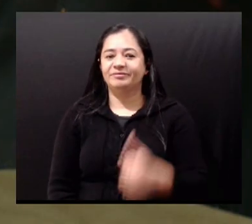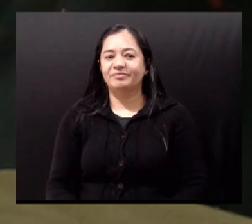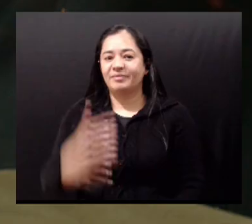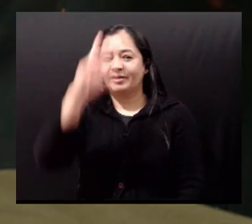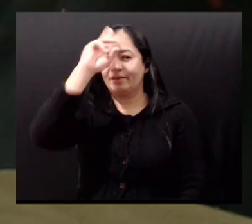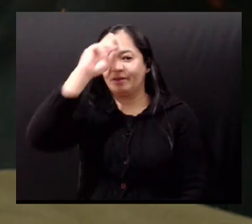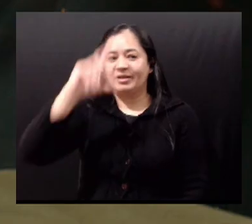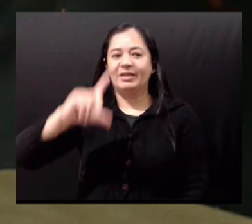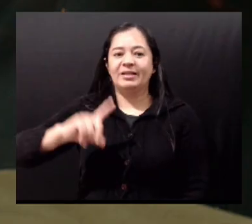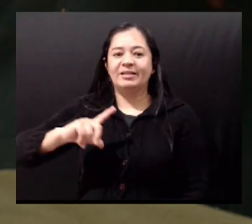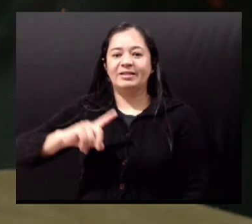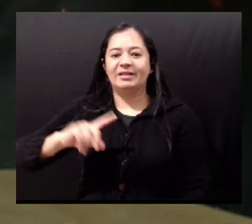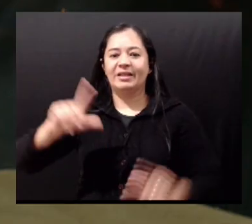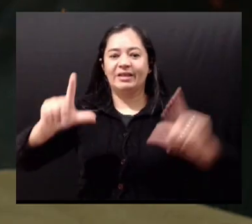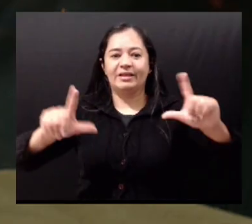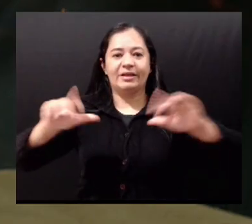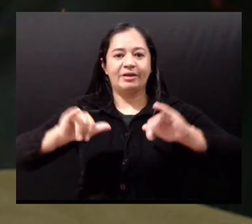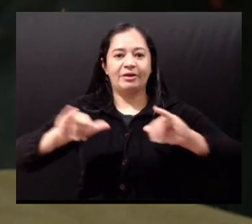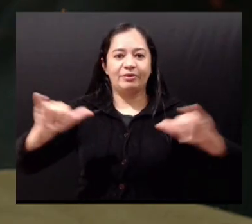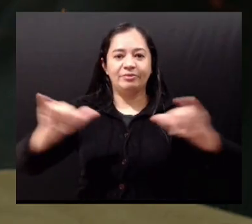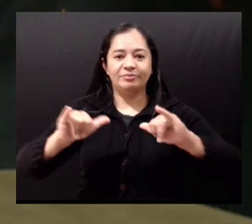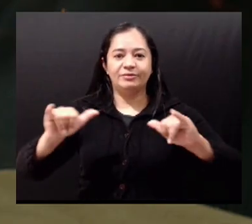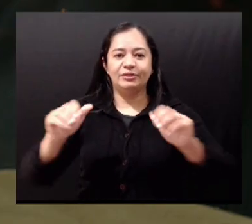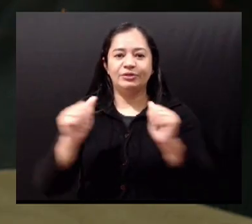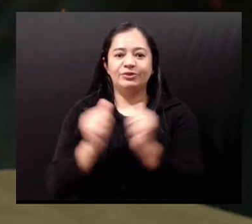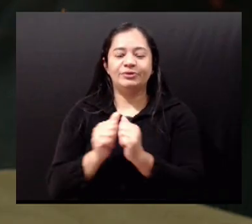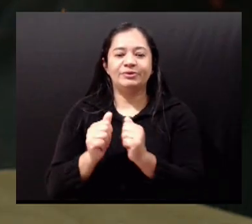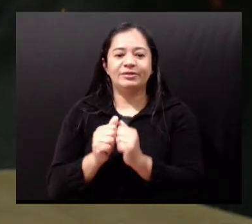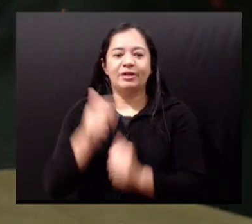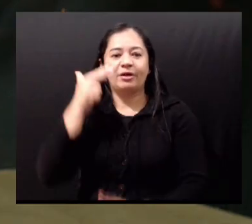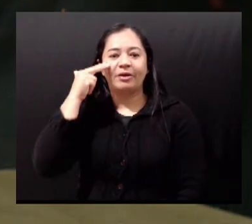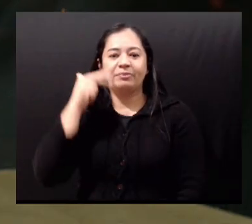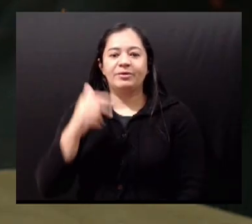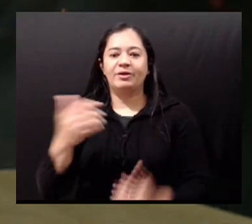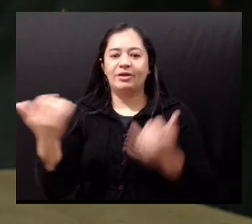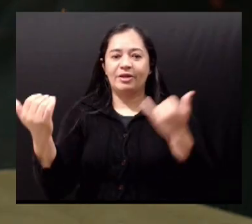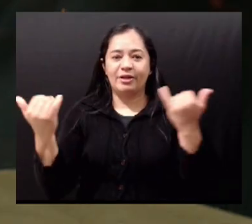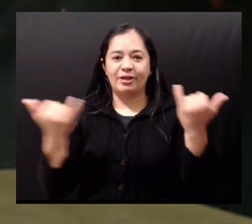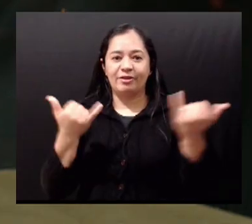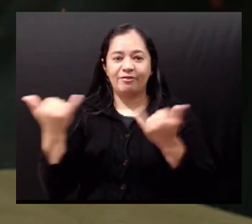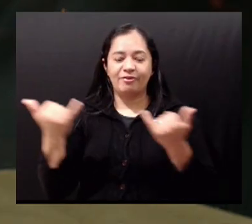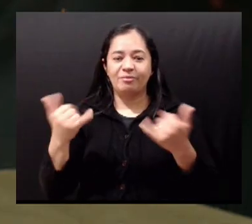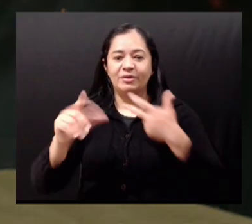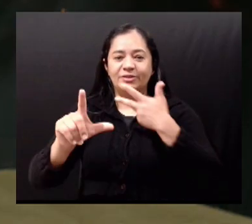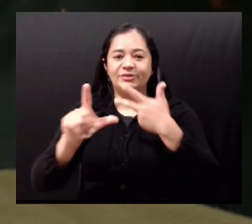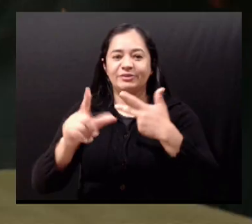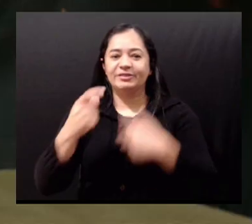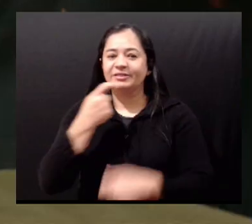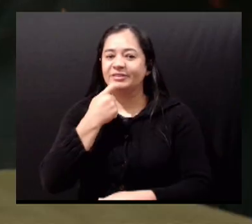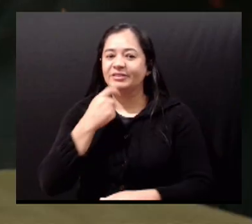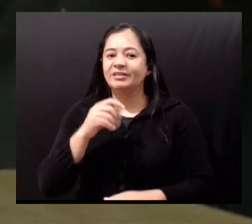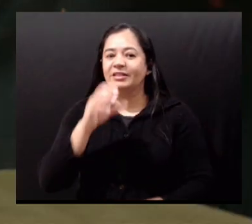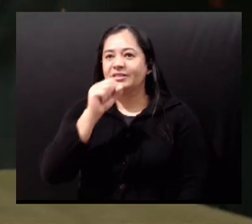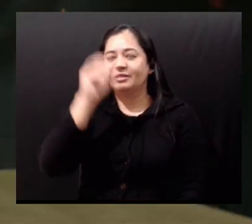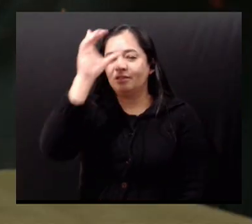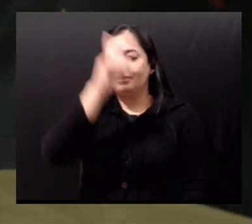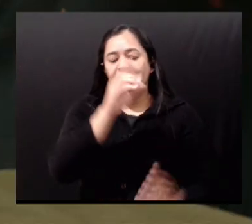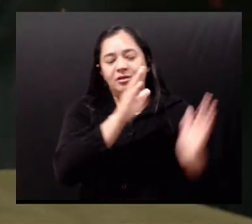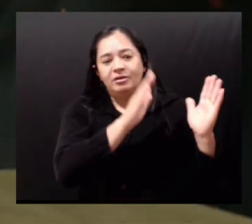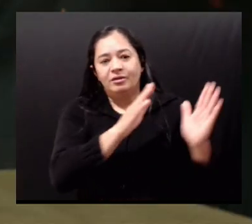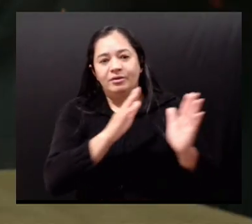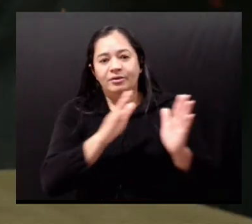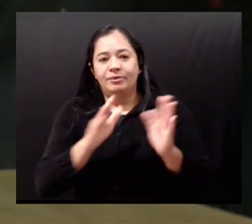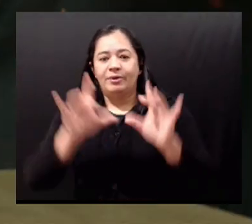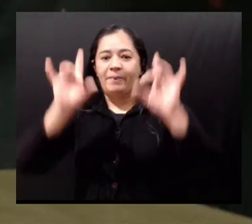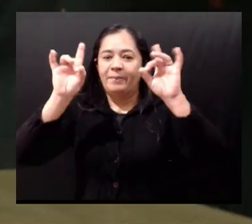Notícia com Gabriel Castro, informações do Legislativo e da cidade de Campinas. No final de semana, uma programação especial com várias estreias